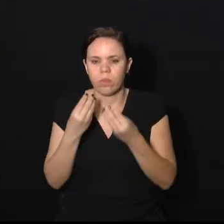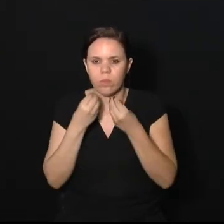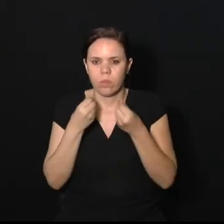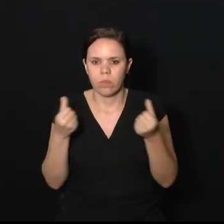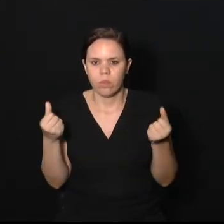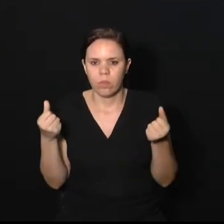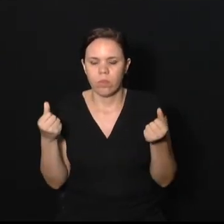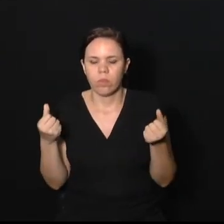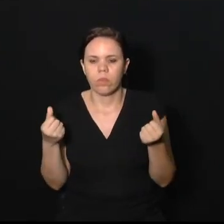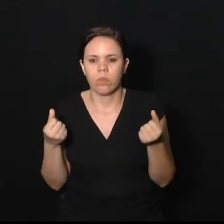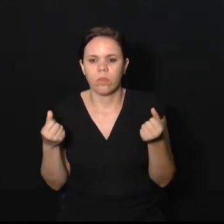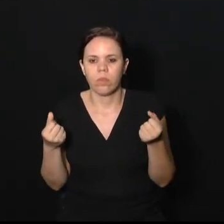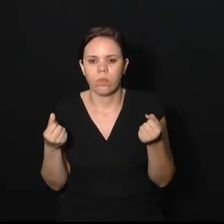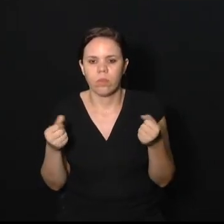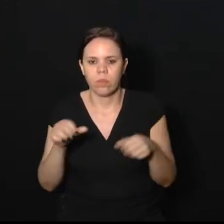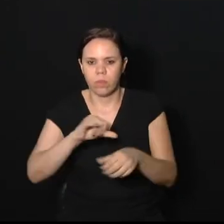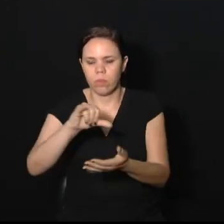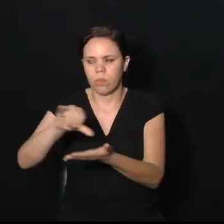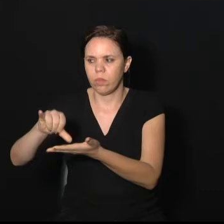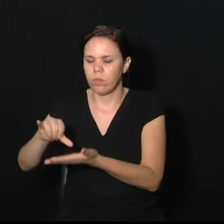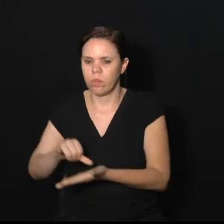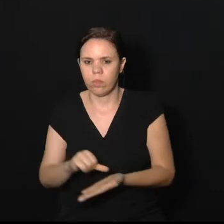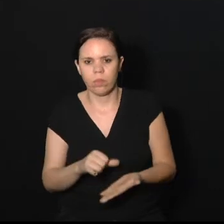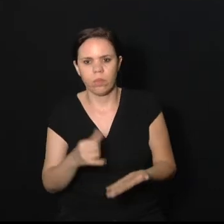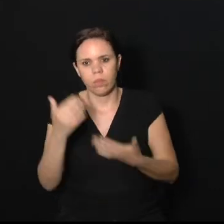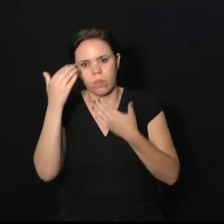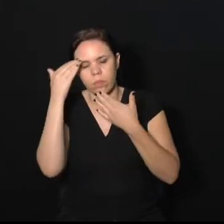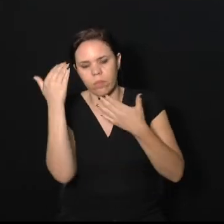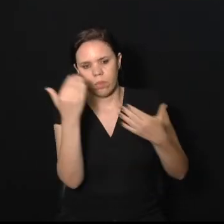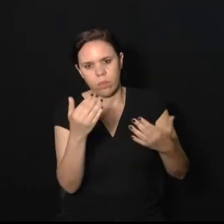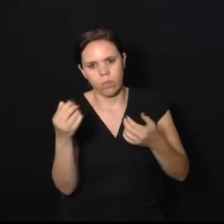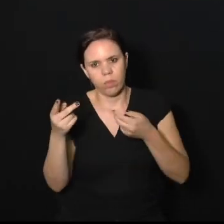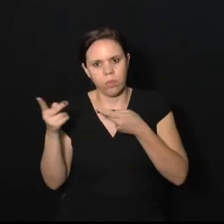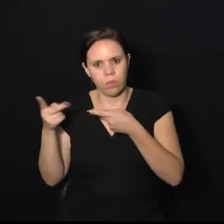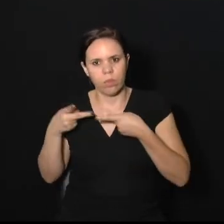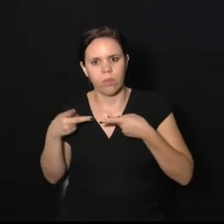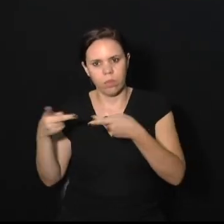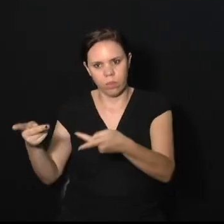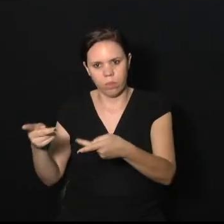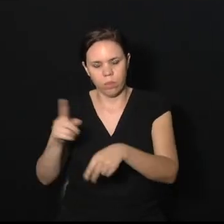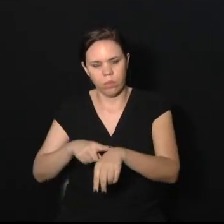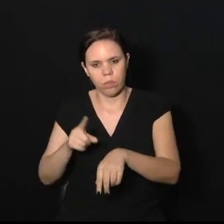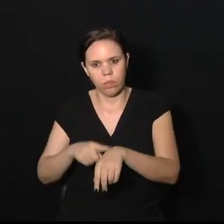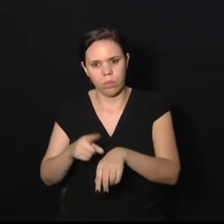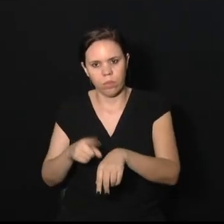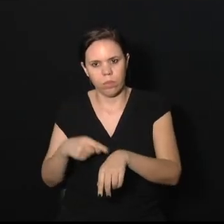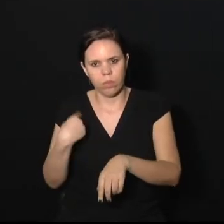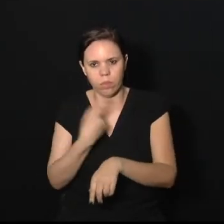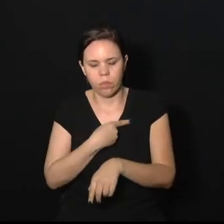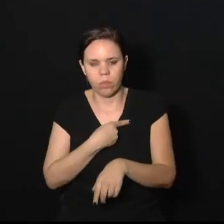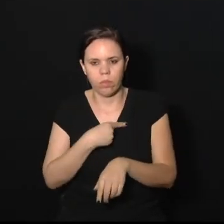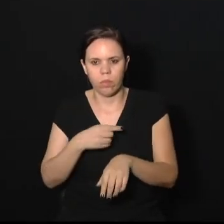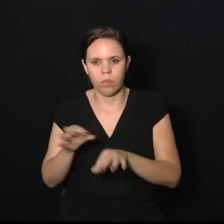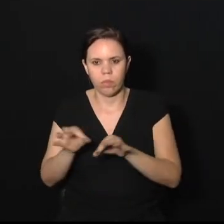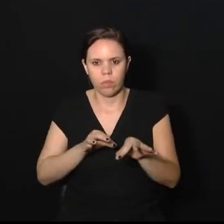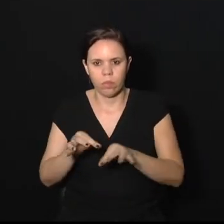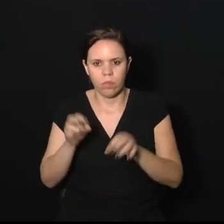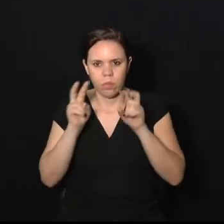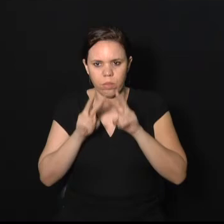qualidade, né, nos centros urbanos. Mas muito obrigada pelo convite e pelo tempo para que a gente possa dividir aí um pouco dessa